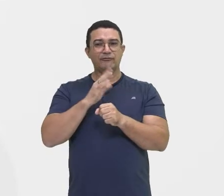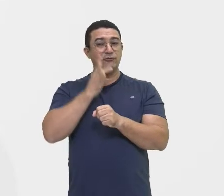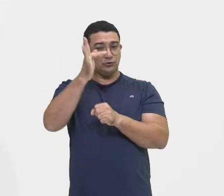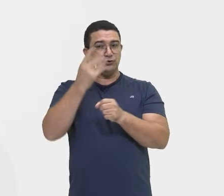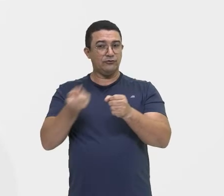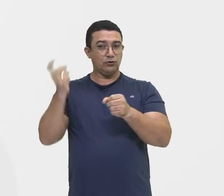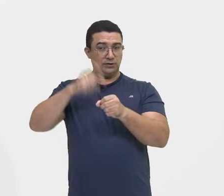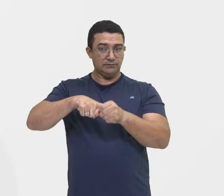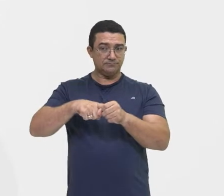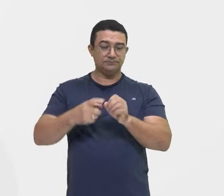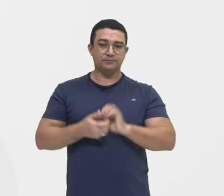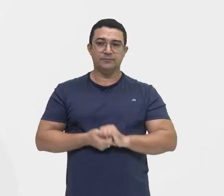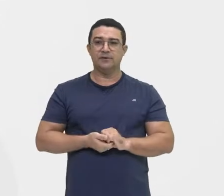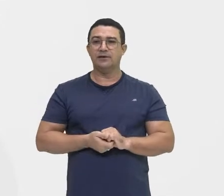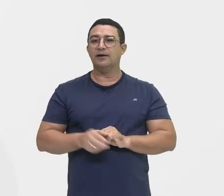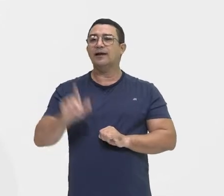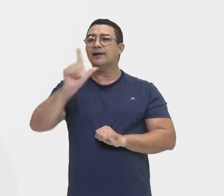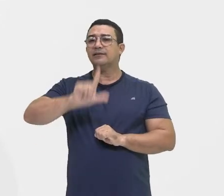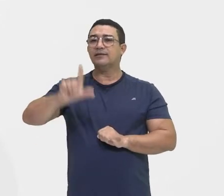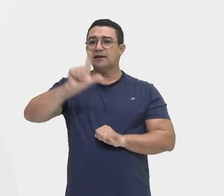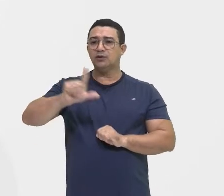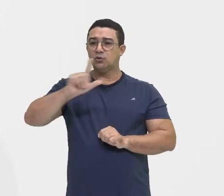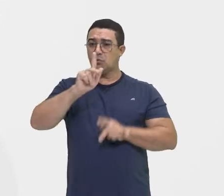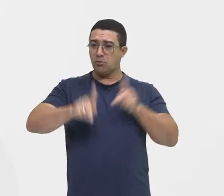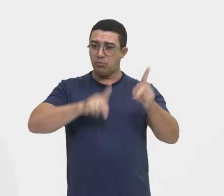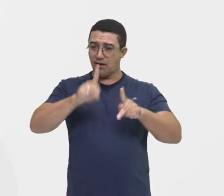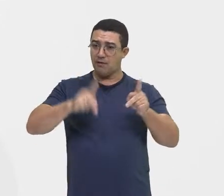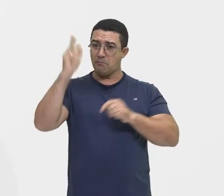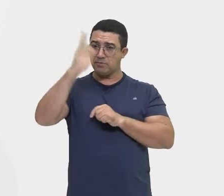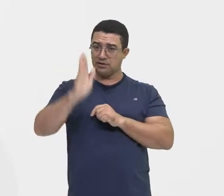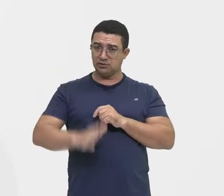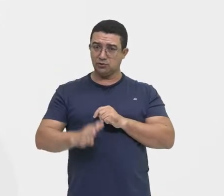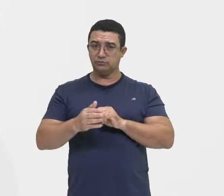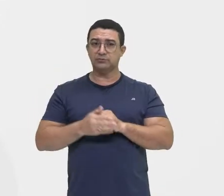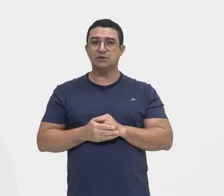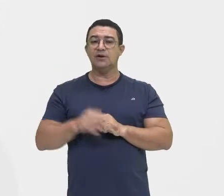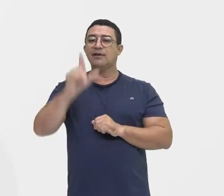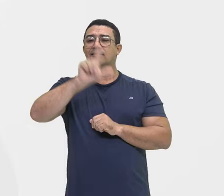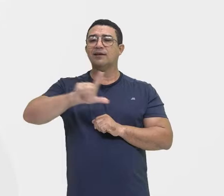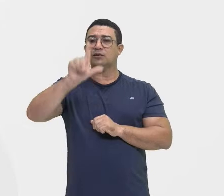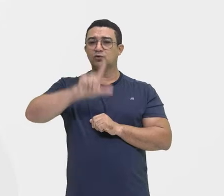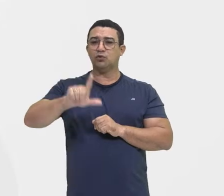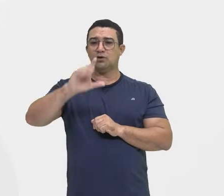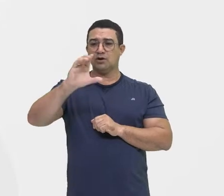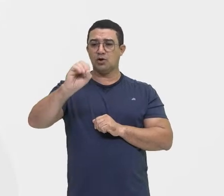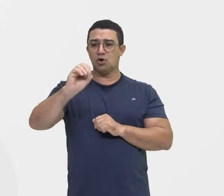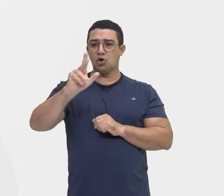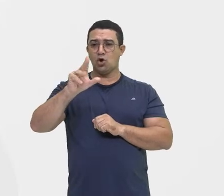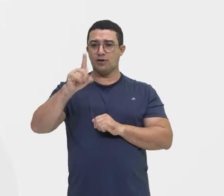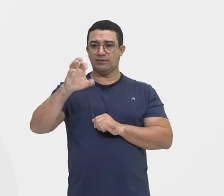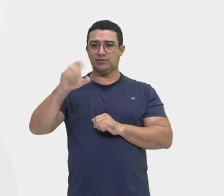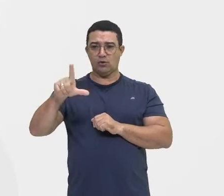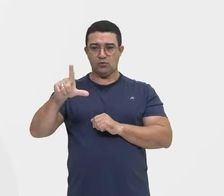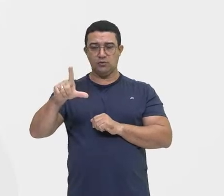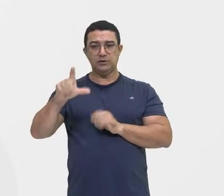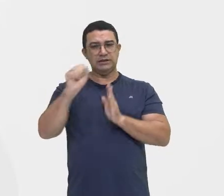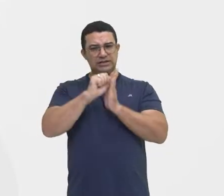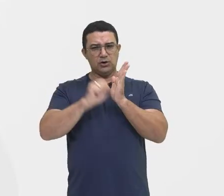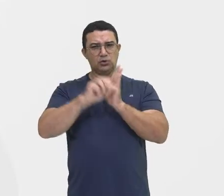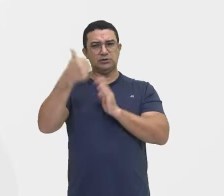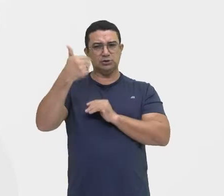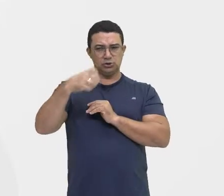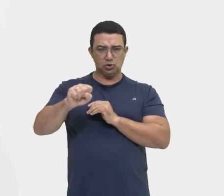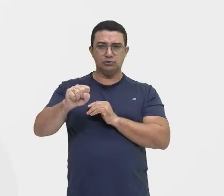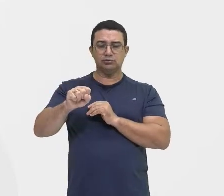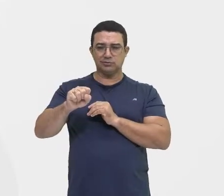popular brasileira? A literatura de cordel foi popularizada no Brasil por volta do século XVIII.